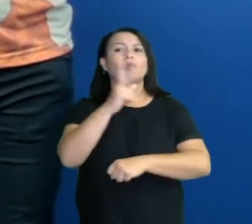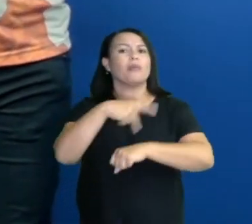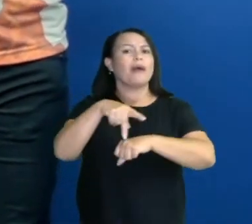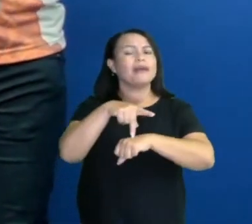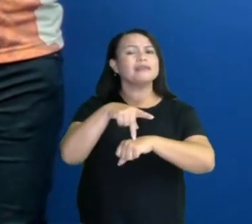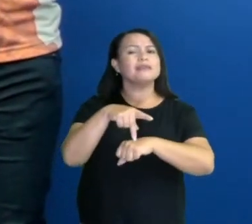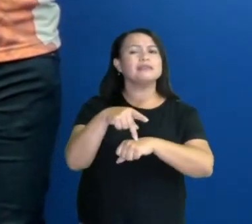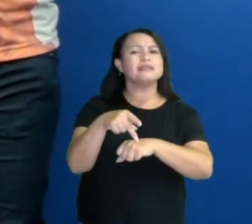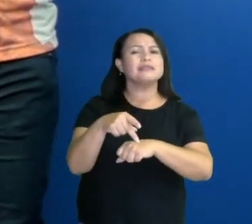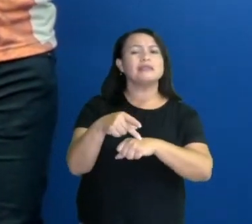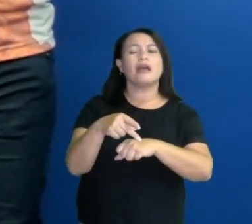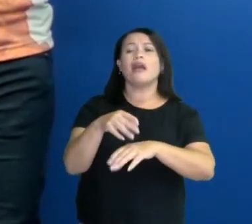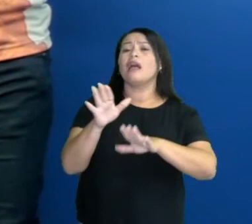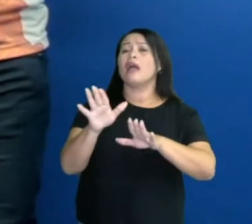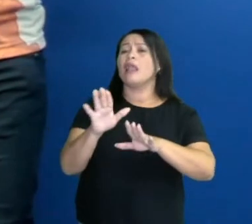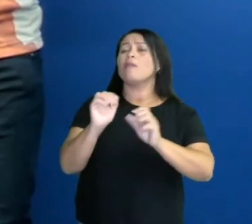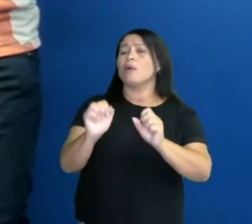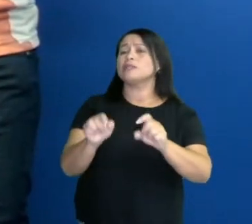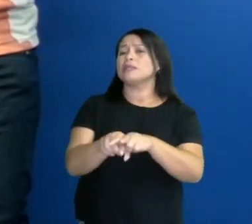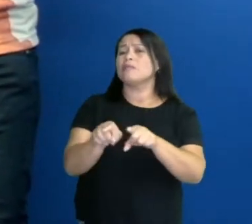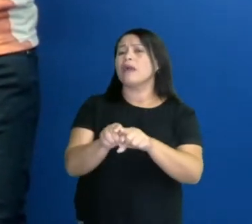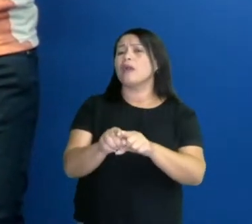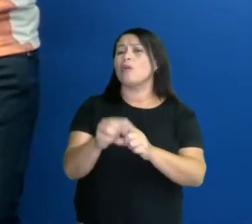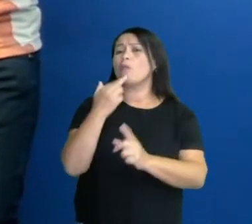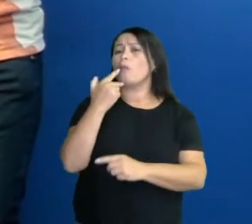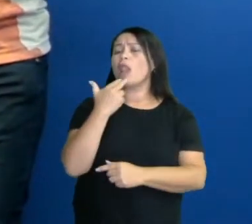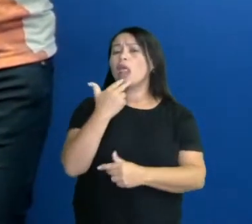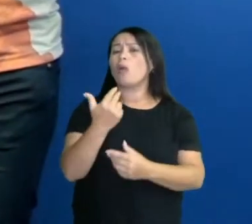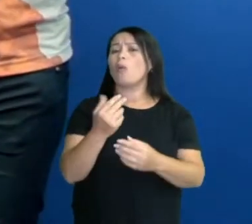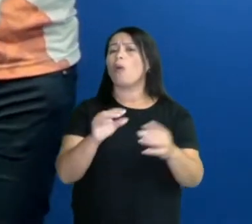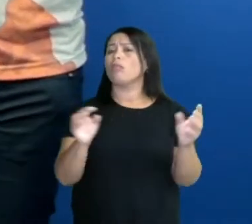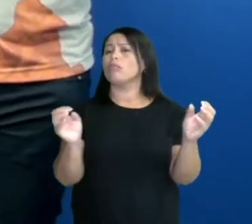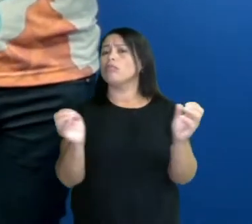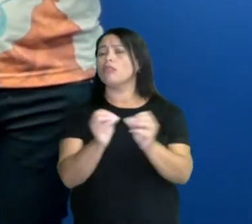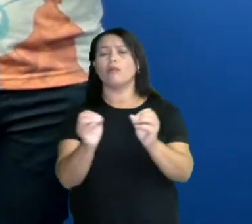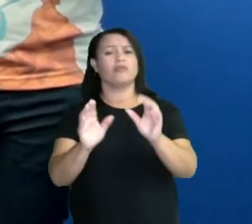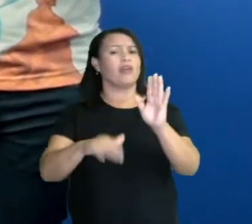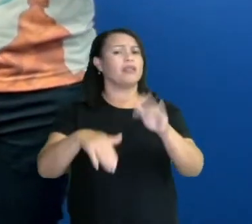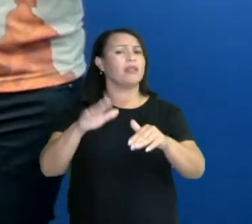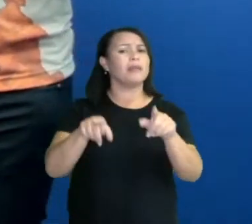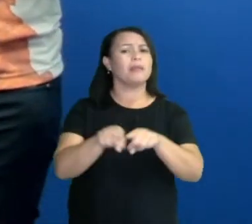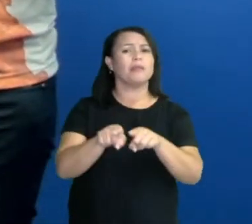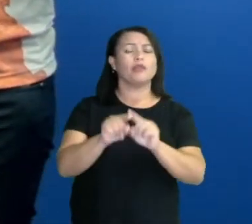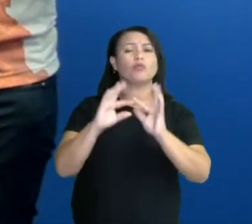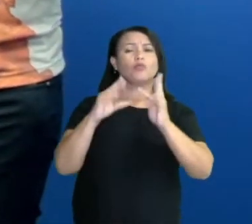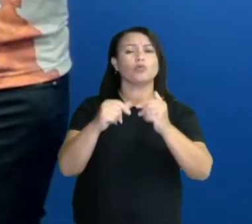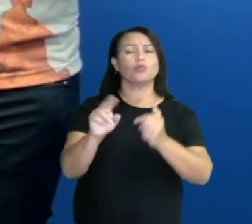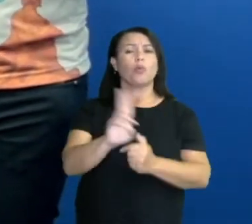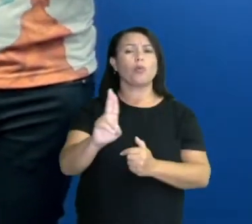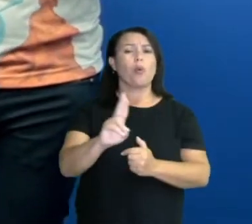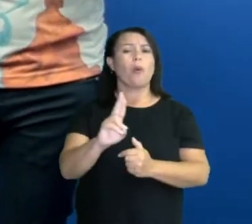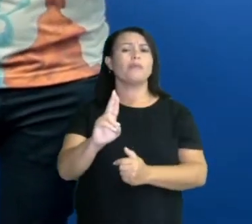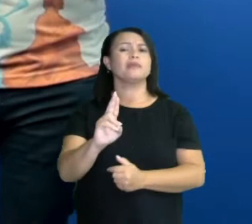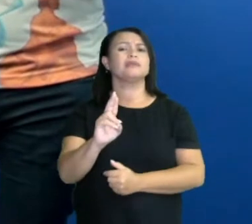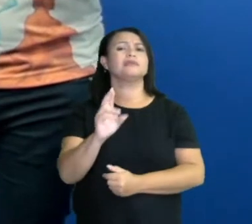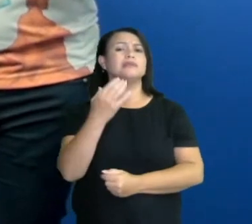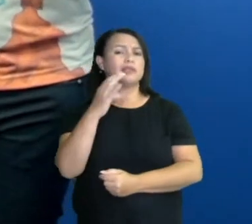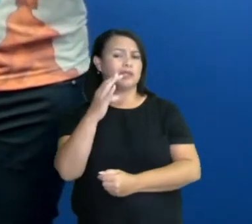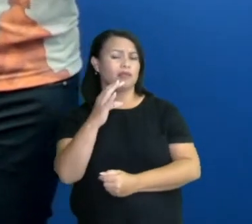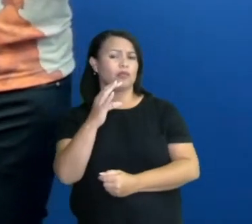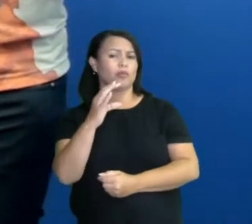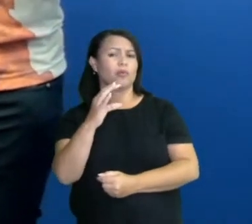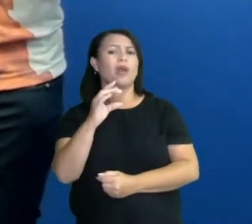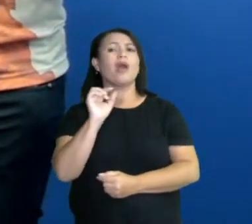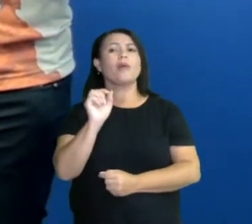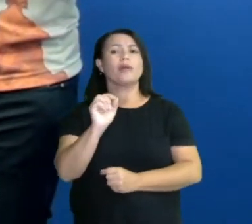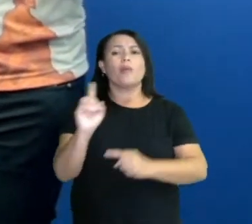dia, ela pode ser uma língua neutra, uma língua didática. Então, todo nome científico é formado do latim. E esse